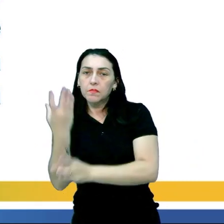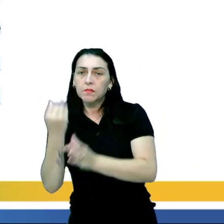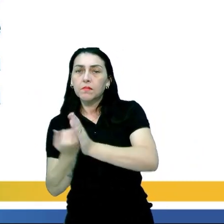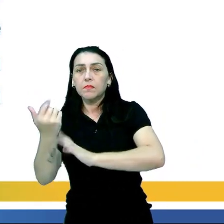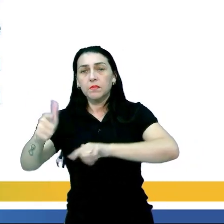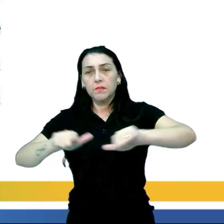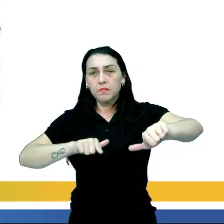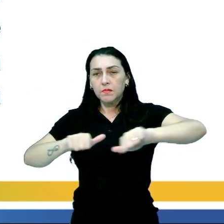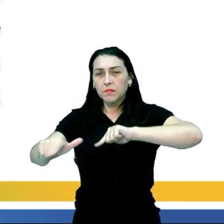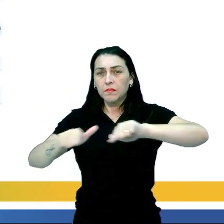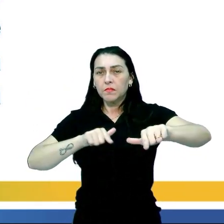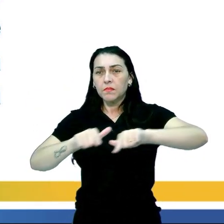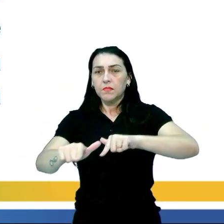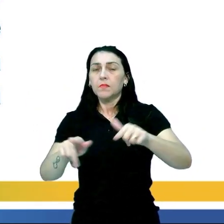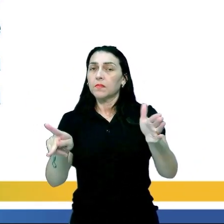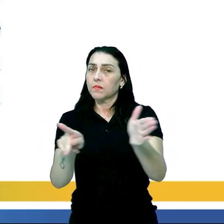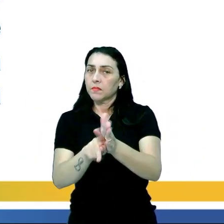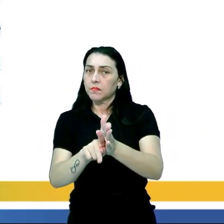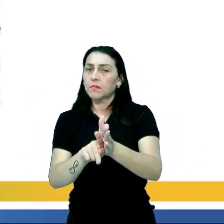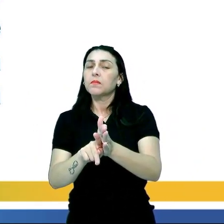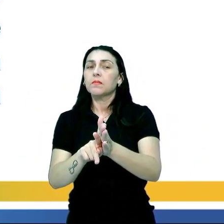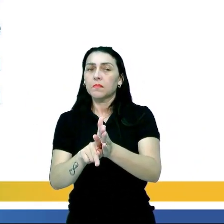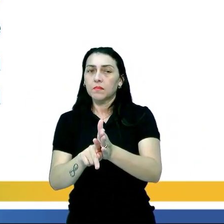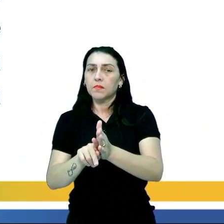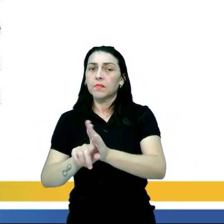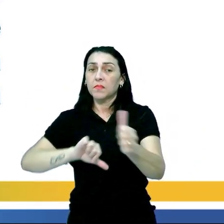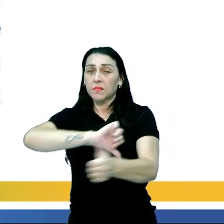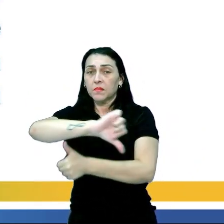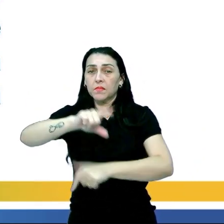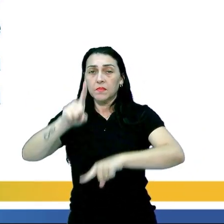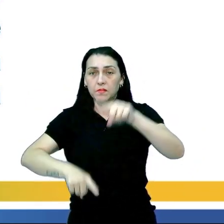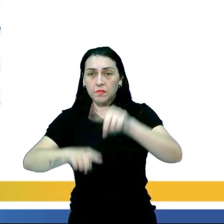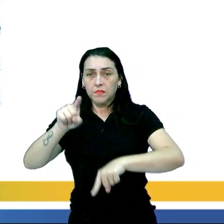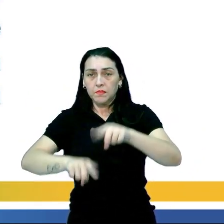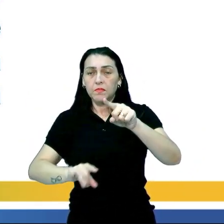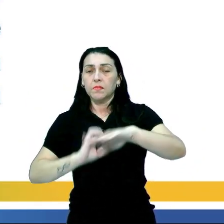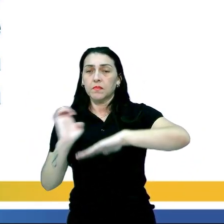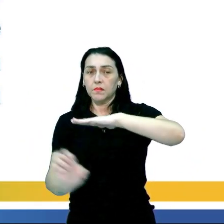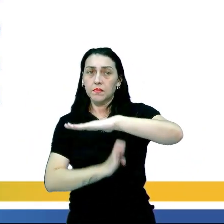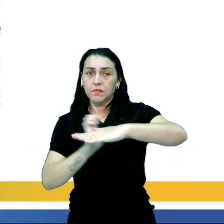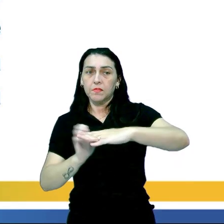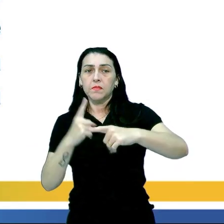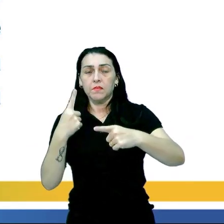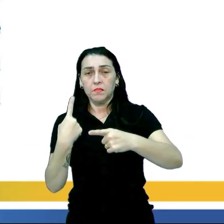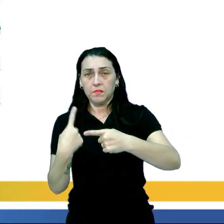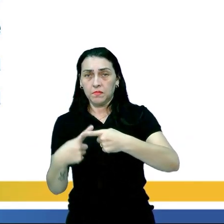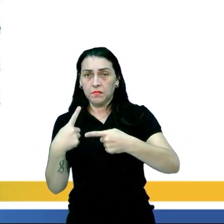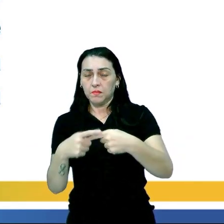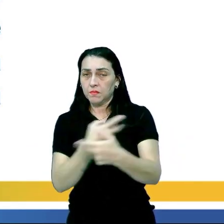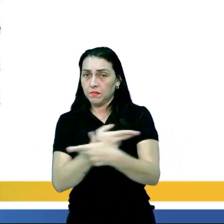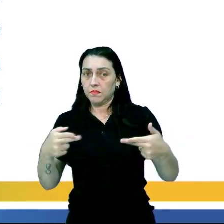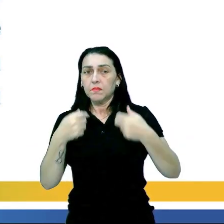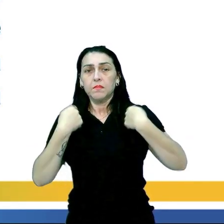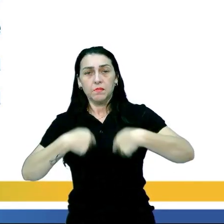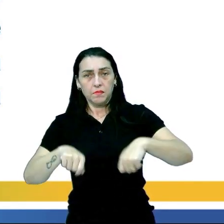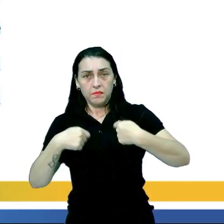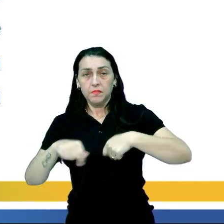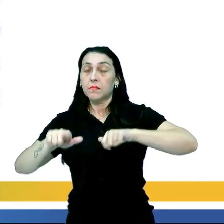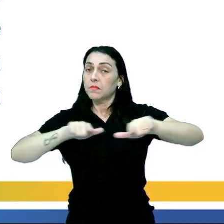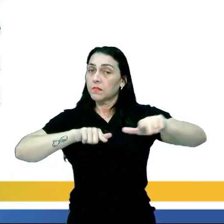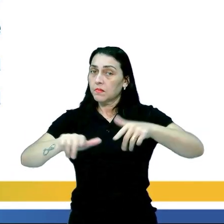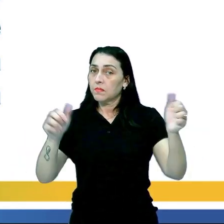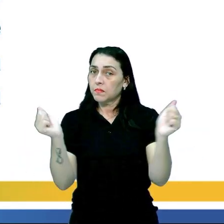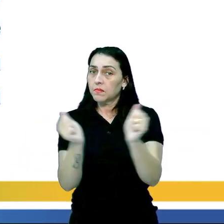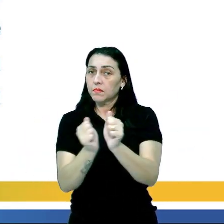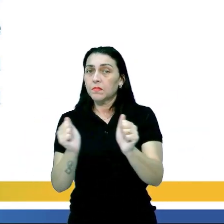produção e eles próprios trocam os produtos no mercado por coisas equivalentes. Então, eu trabalho junto